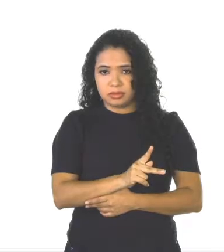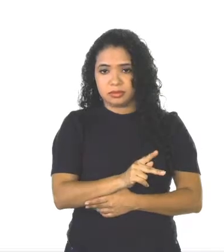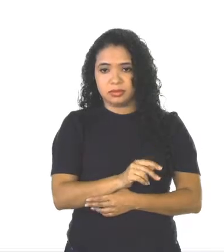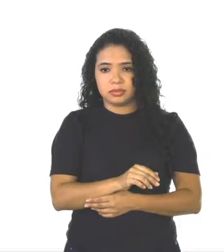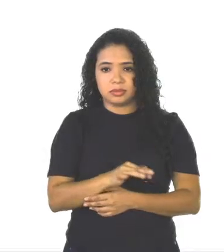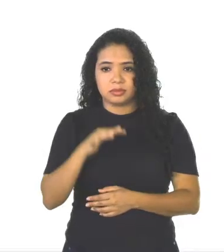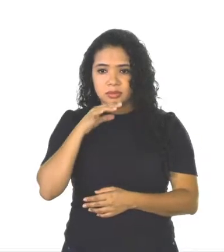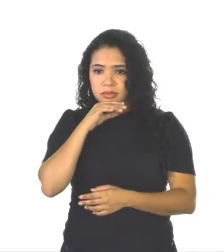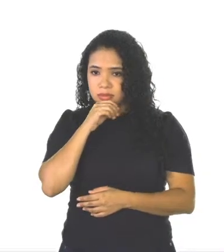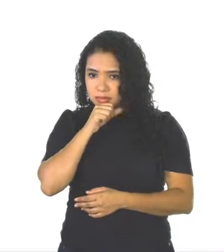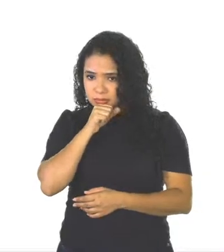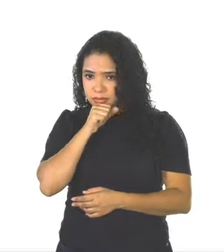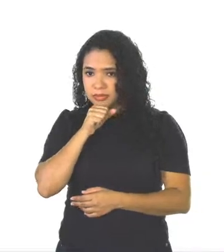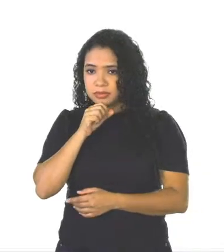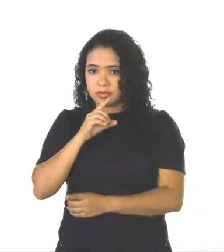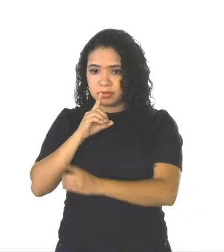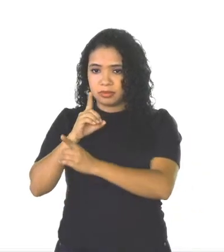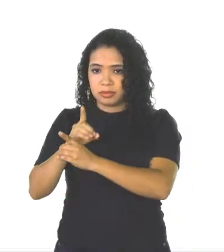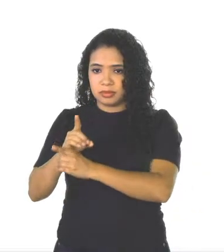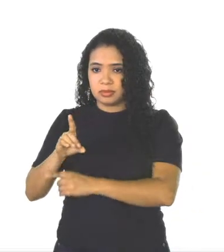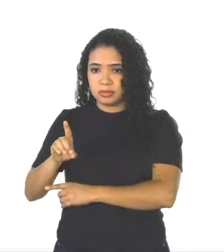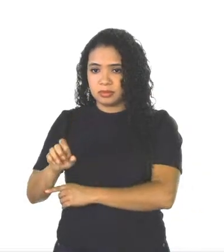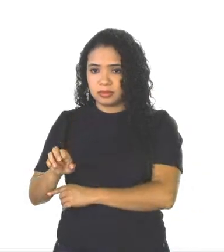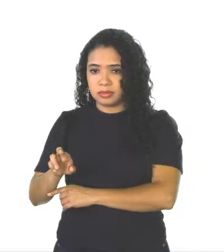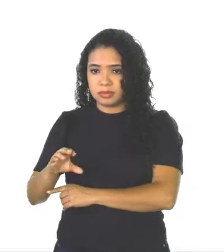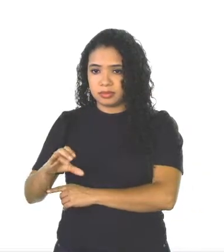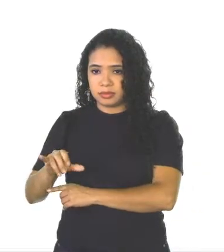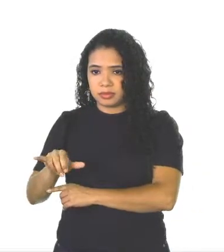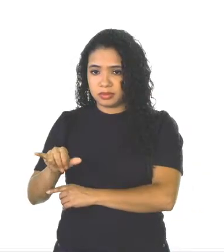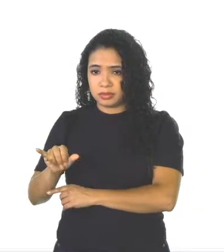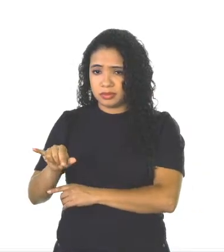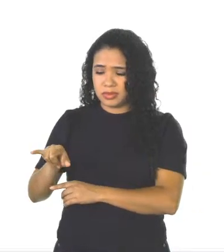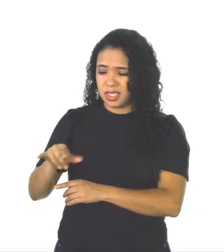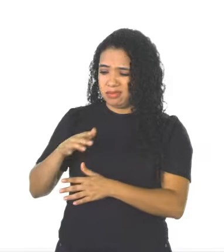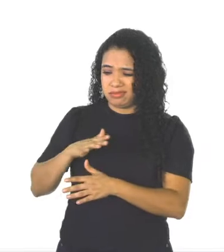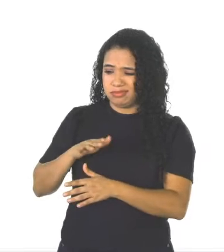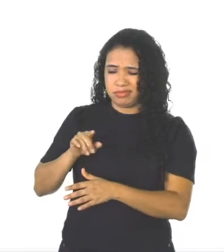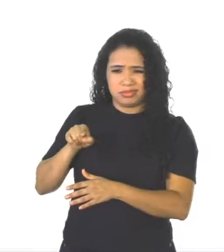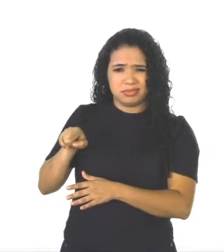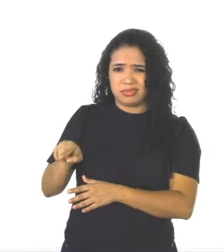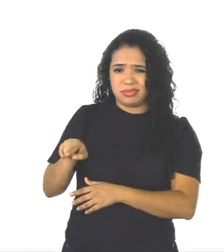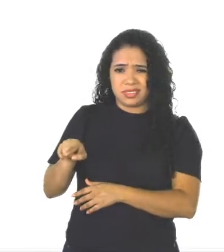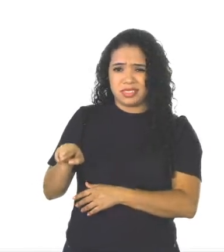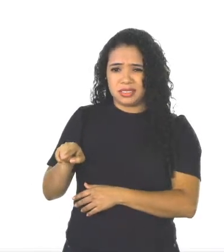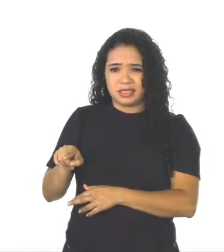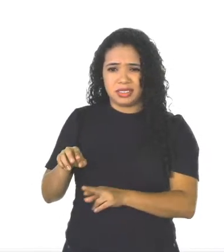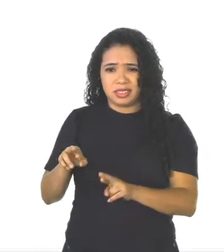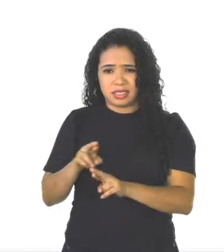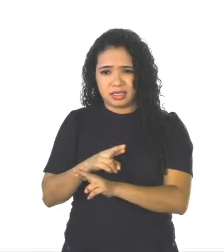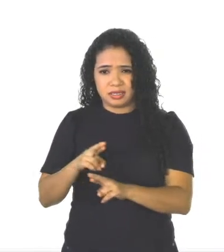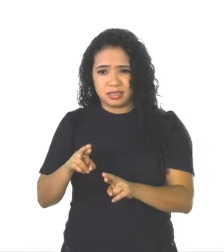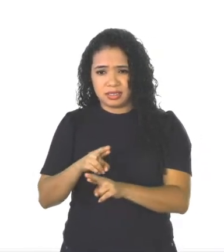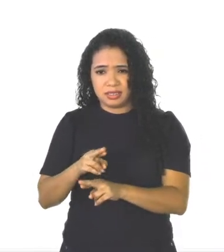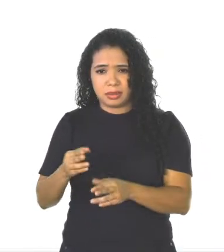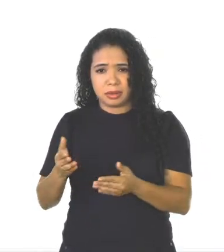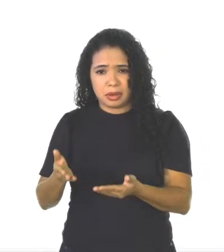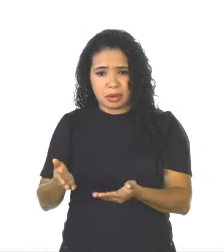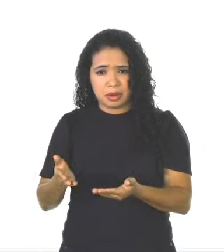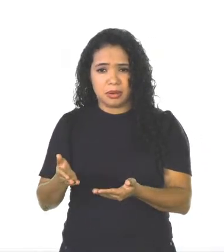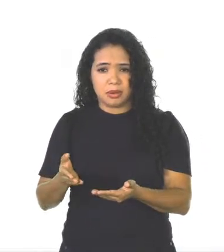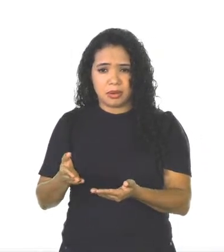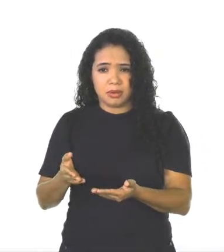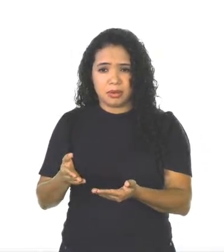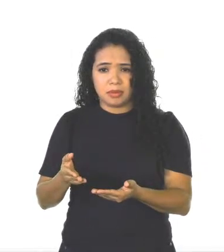acha o Mr. Darcy um homem arrogante e o repudia. A relação entre os dois é,